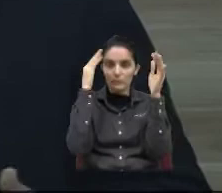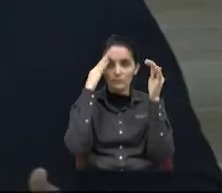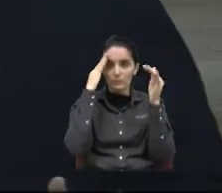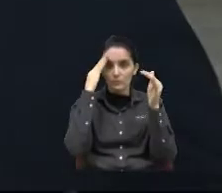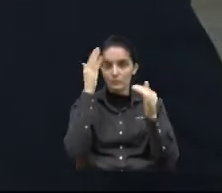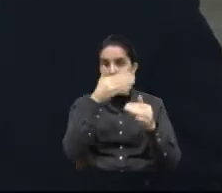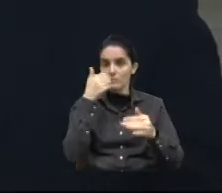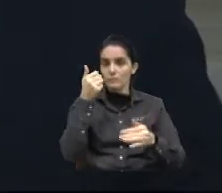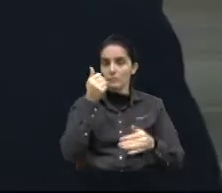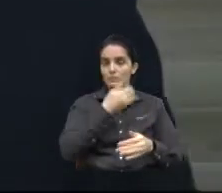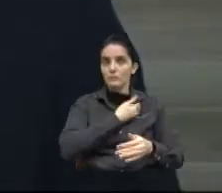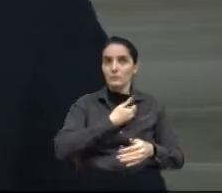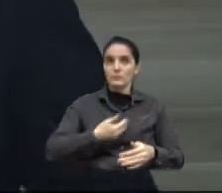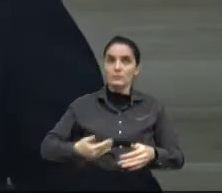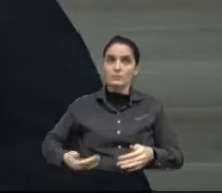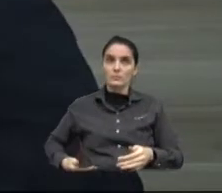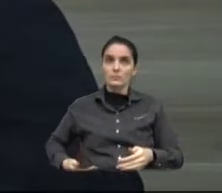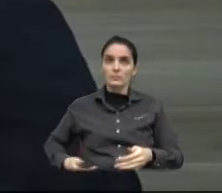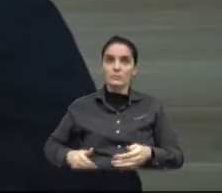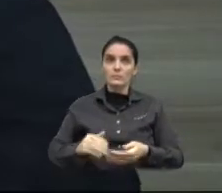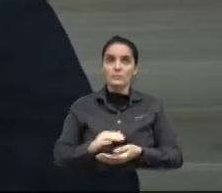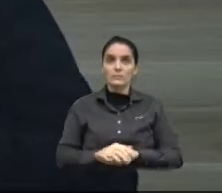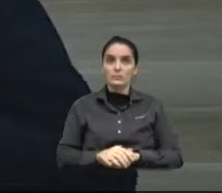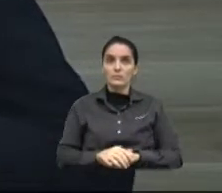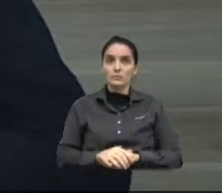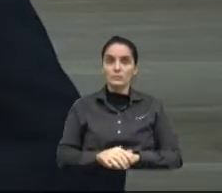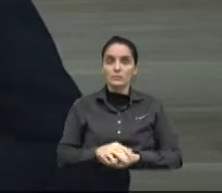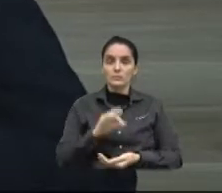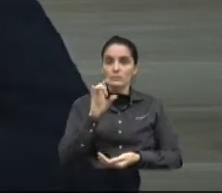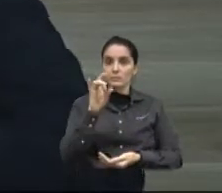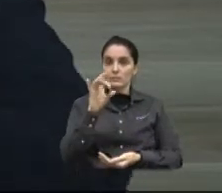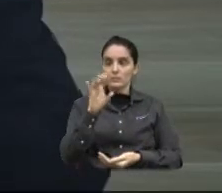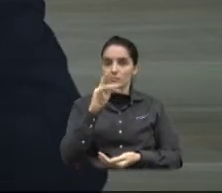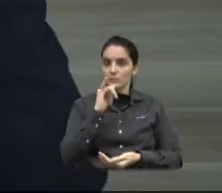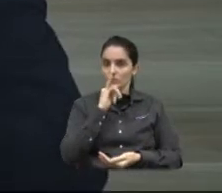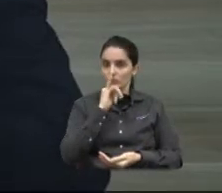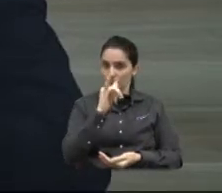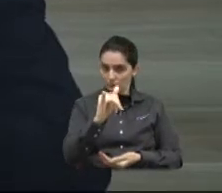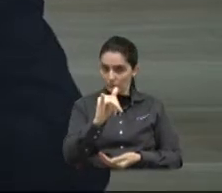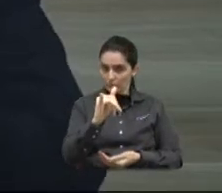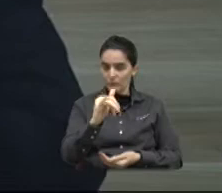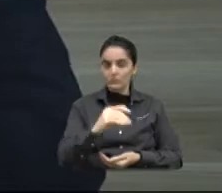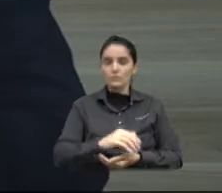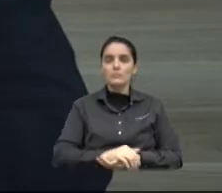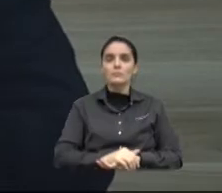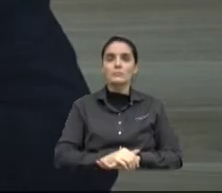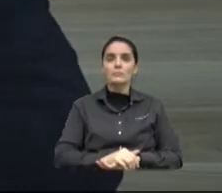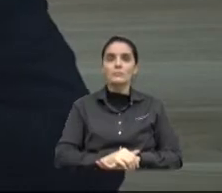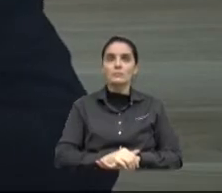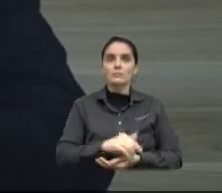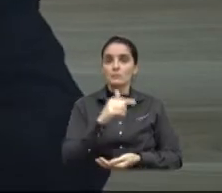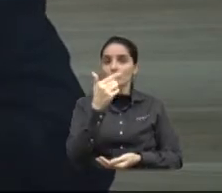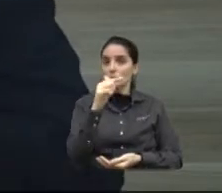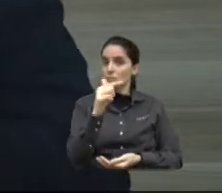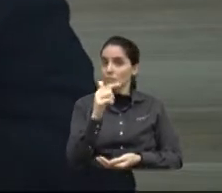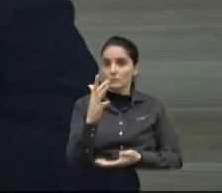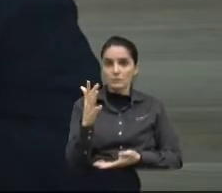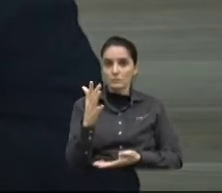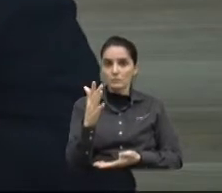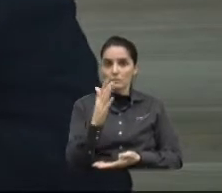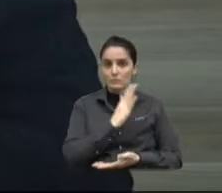do governador e quero antecipar que da minha parte não existe nenhum preconceito